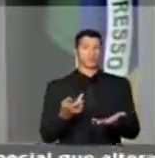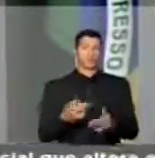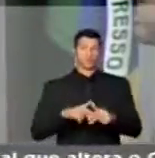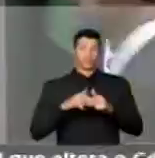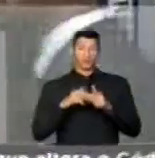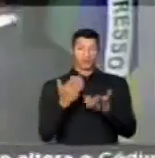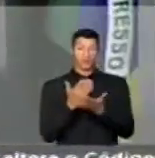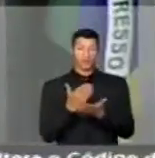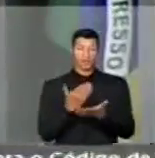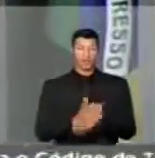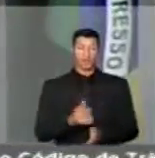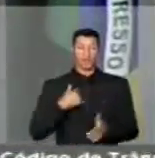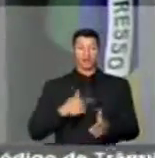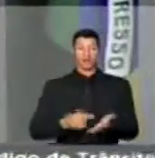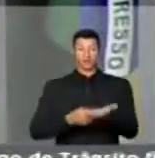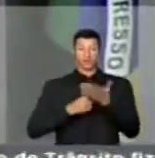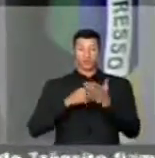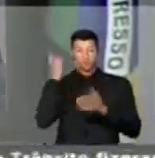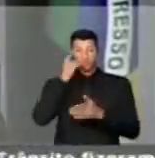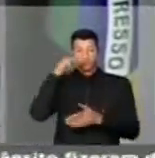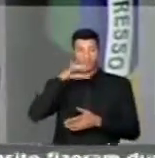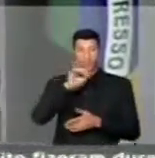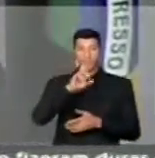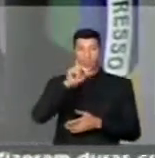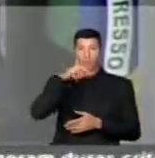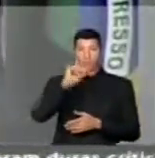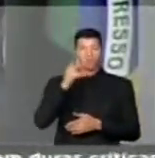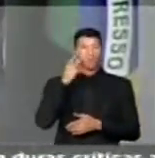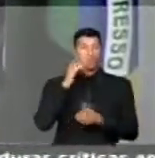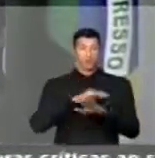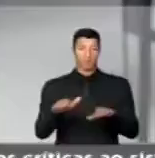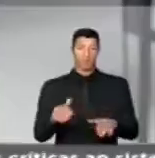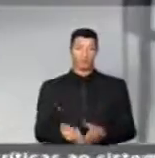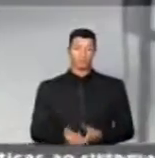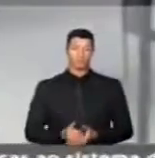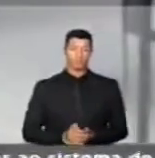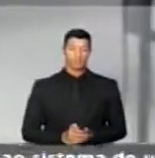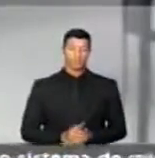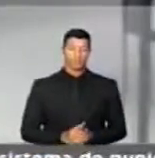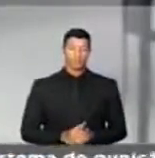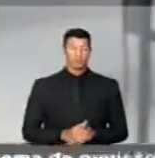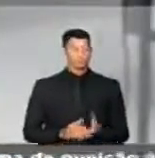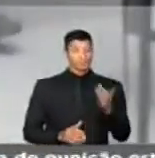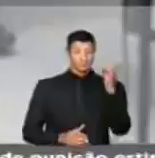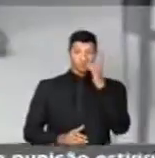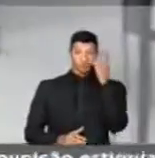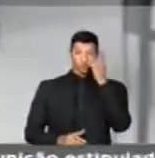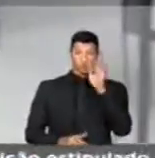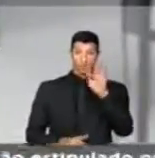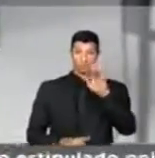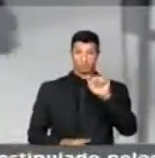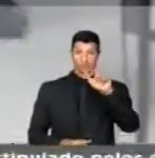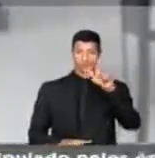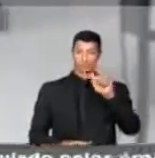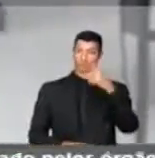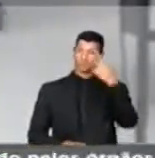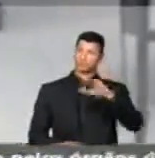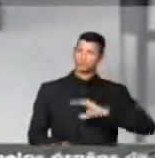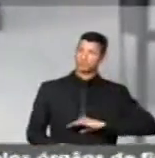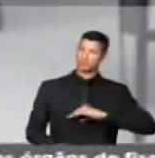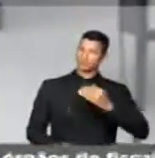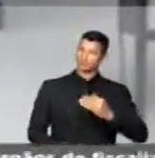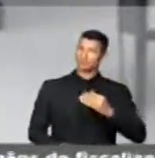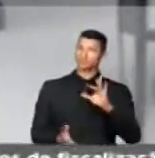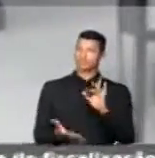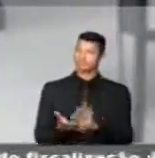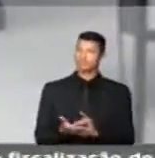de terminar, concedo a parte ao deputado Moroni Torgo para encerrar. Deputado Alberto Fraga, sua coragem e o fato de